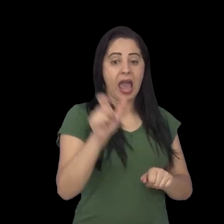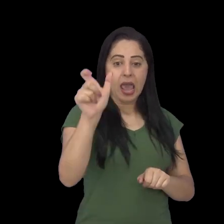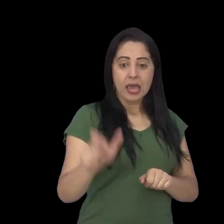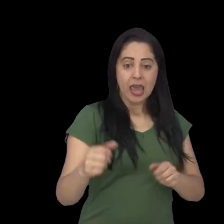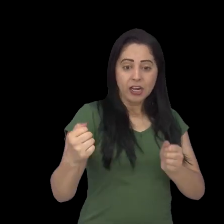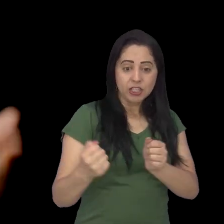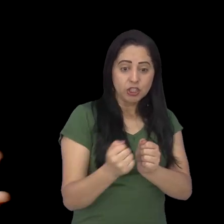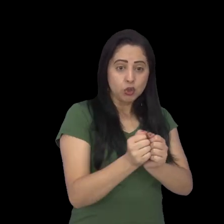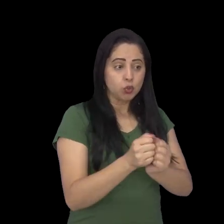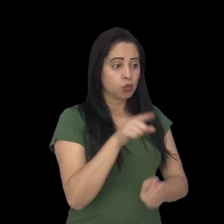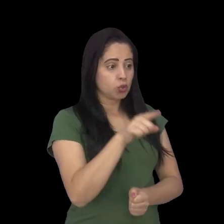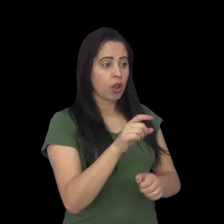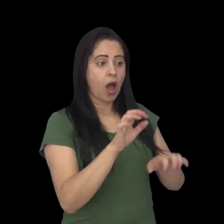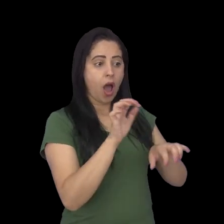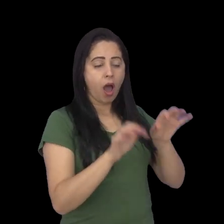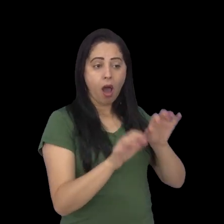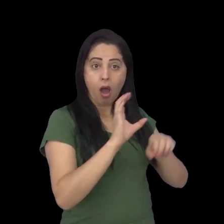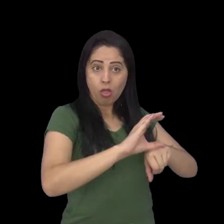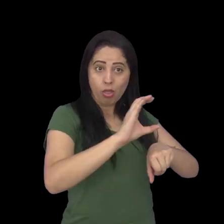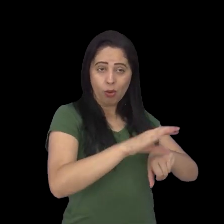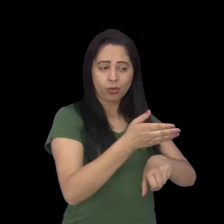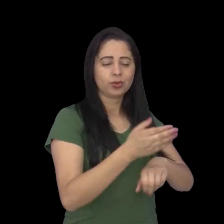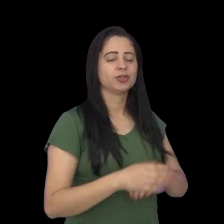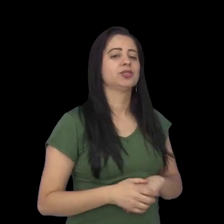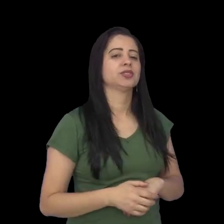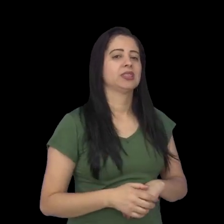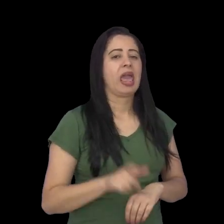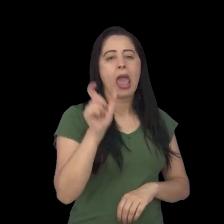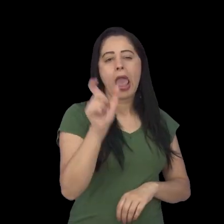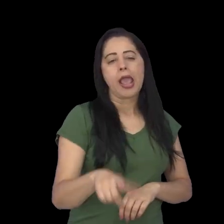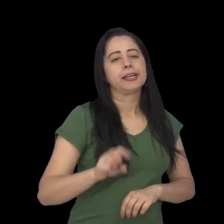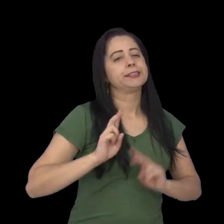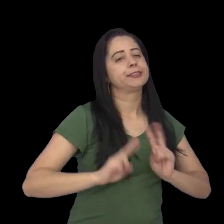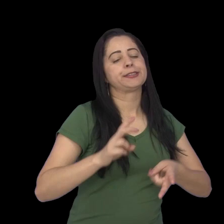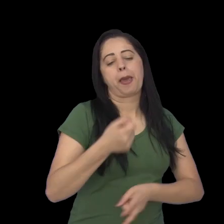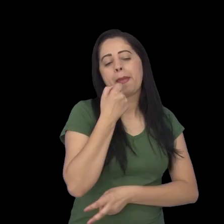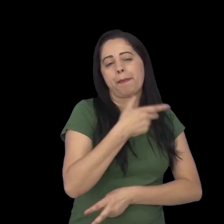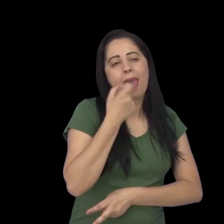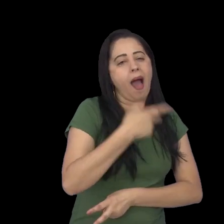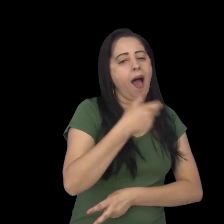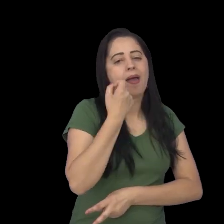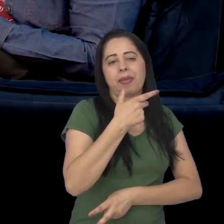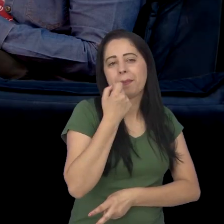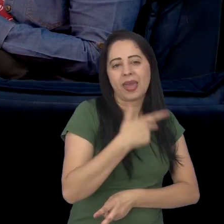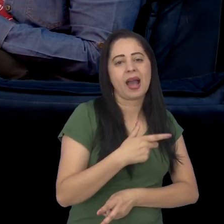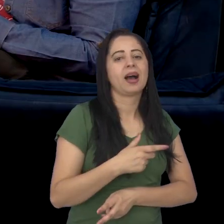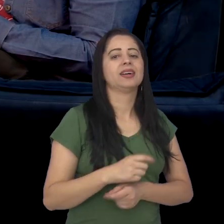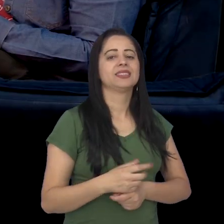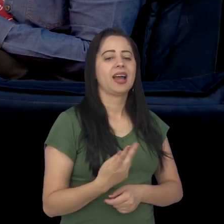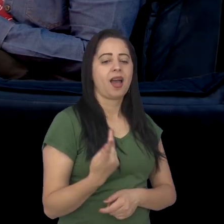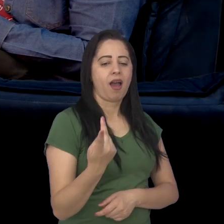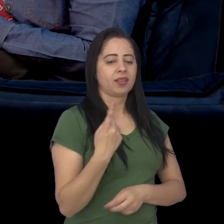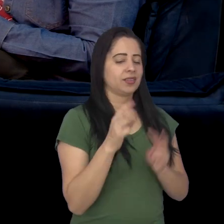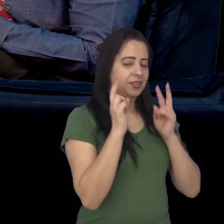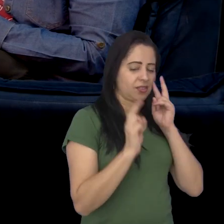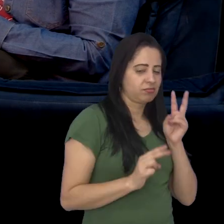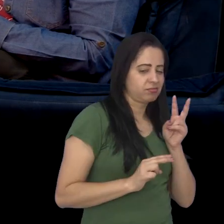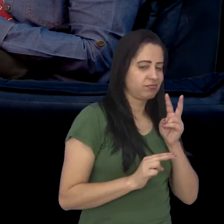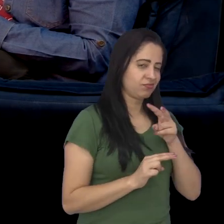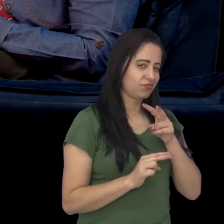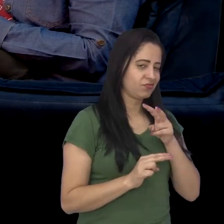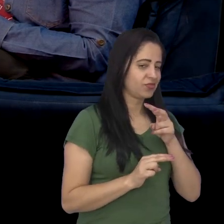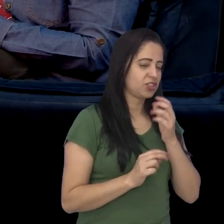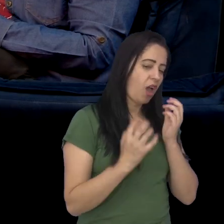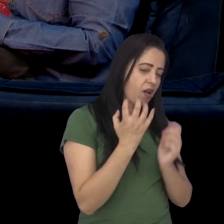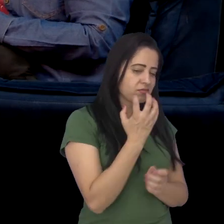ir. E aí ele estava nesse curso, ele estava fazendo esse curso também. Ele mais brincava do que fazia o curso. E aí conheci ele lá